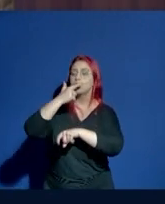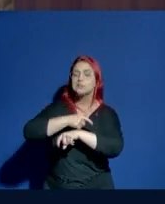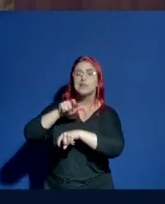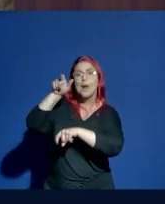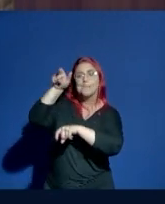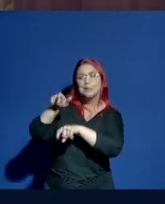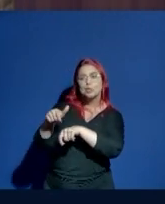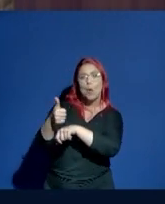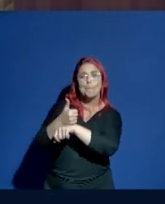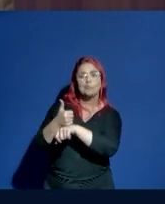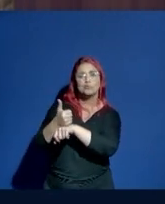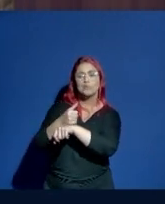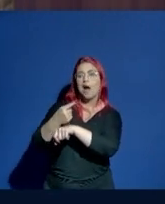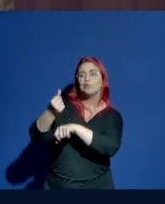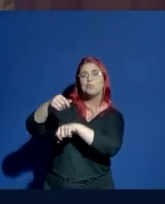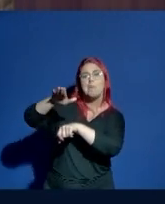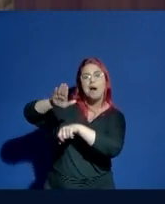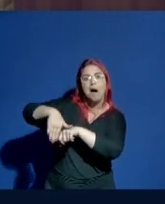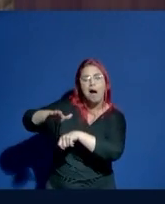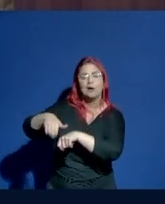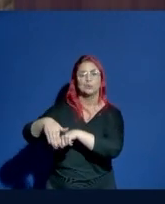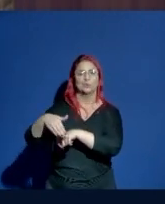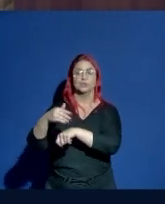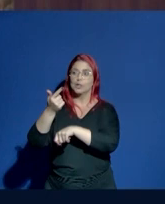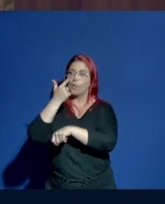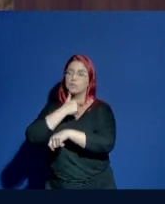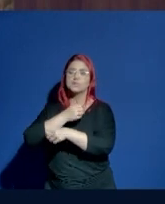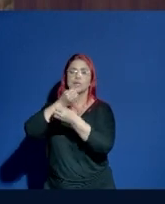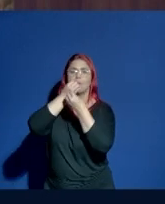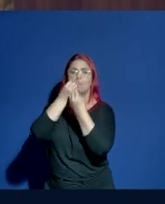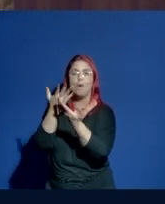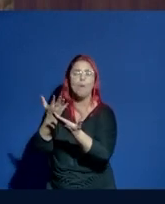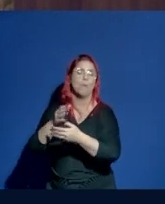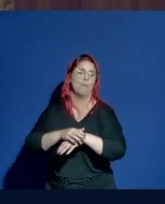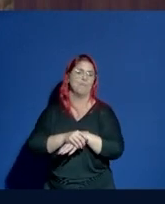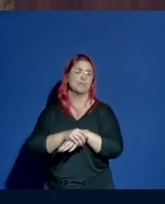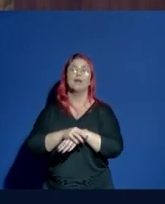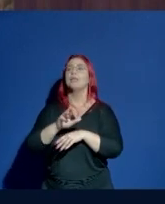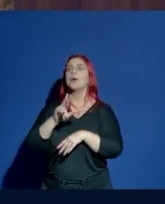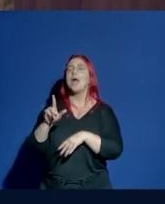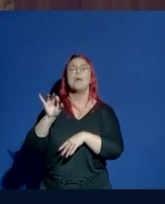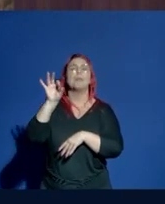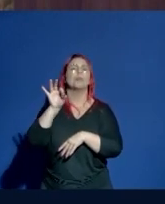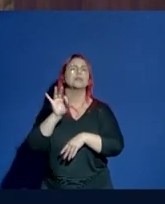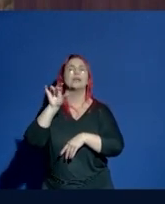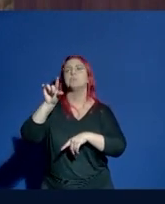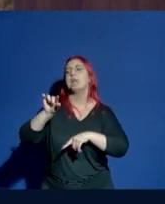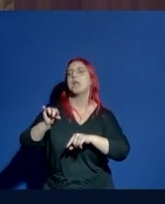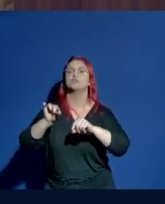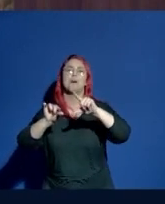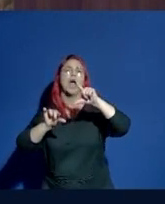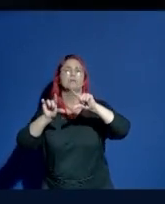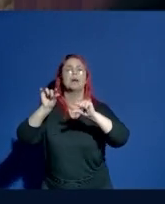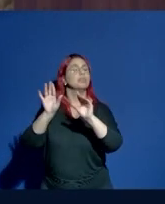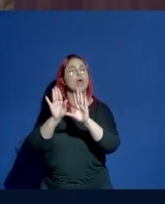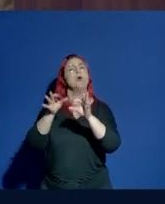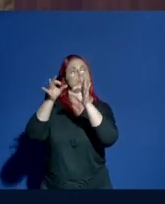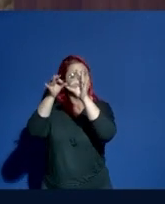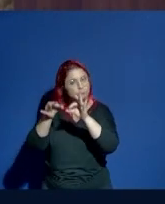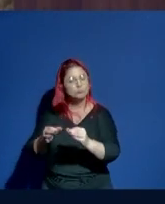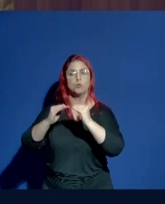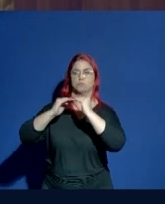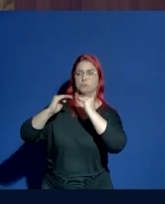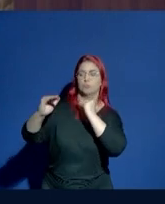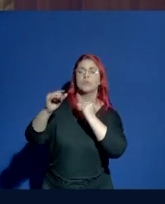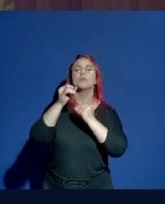na melhor condição de concentração, que ele não tenha uma variação de concentração da sua composição, né, que